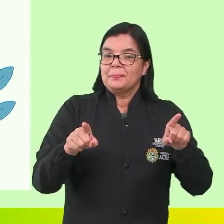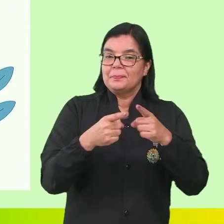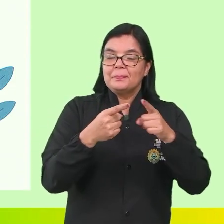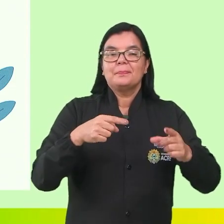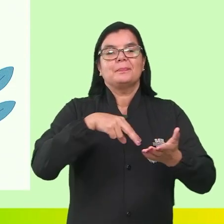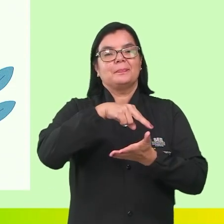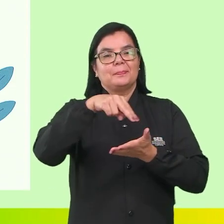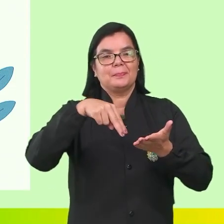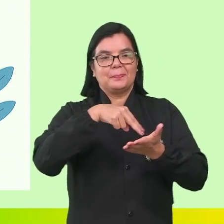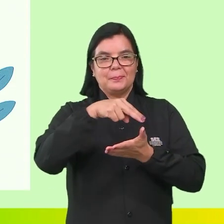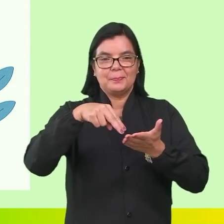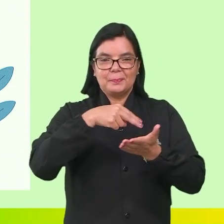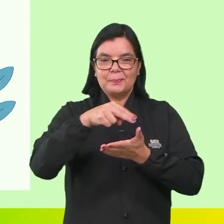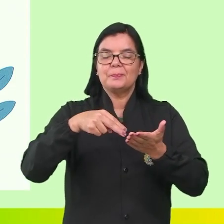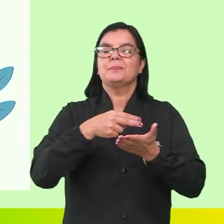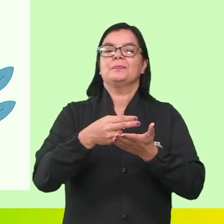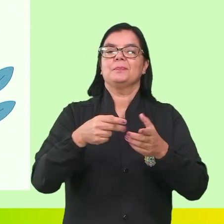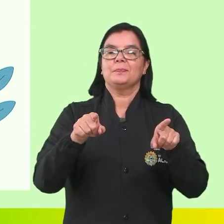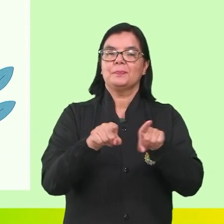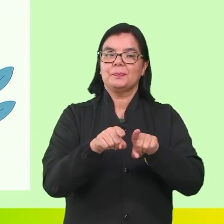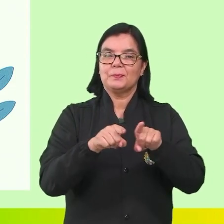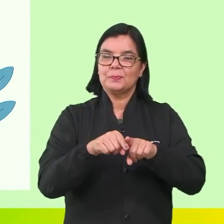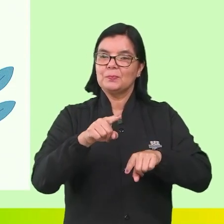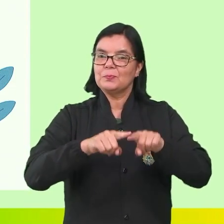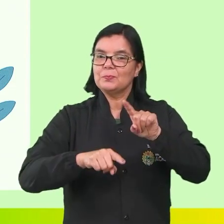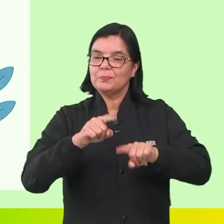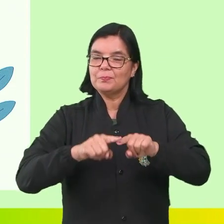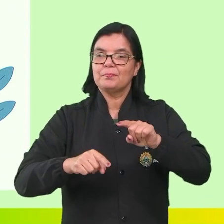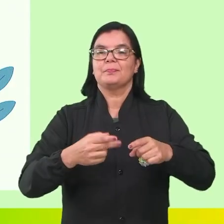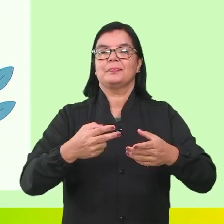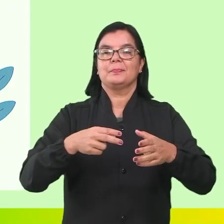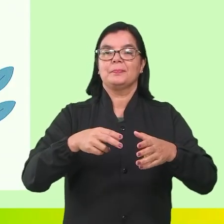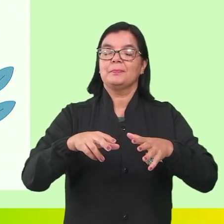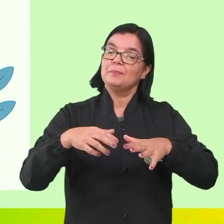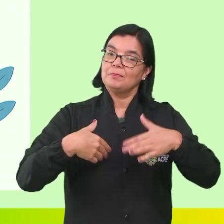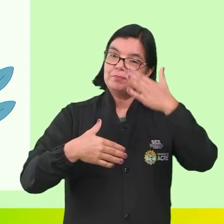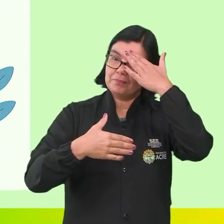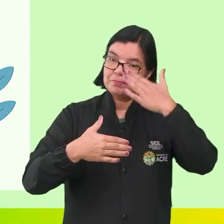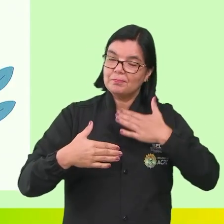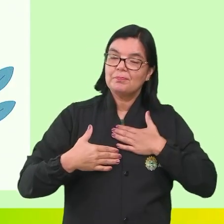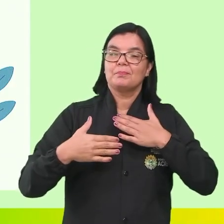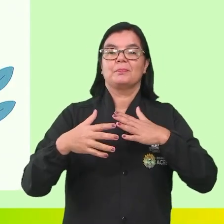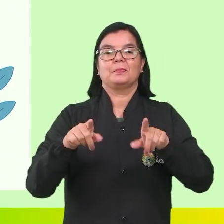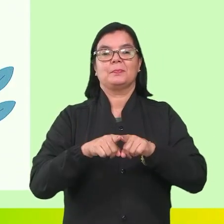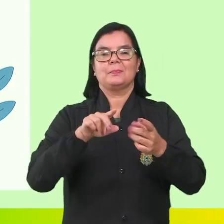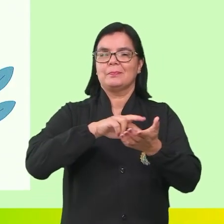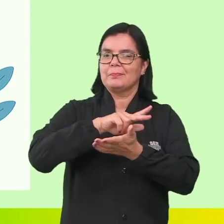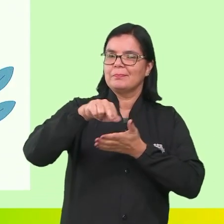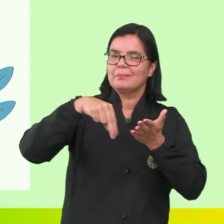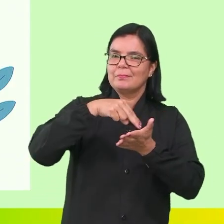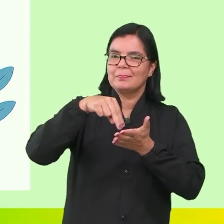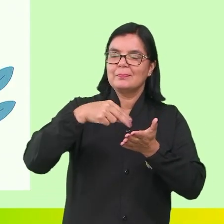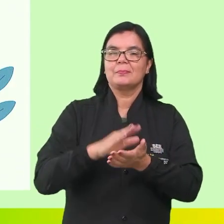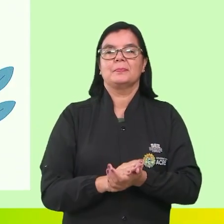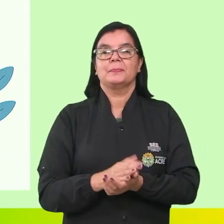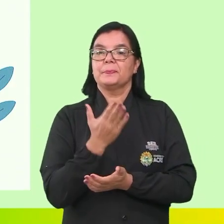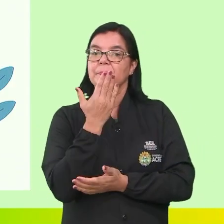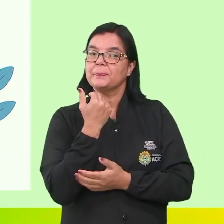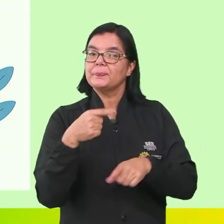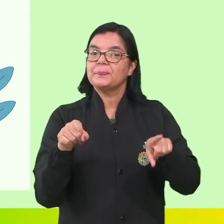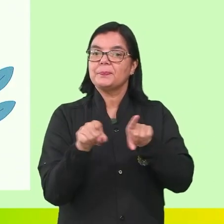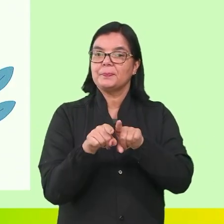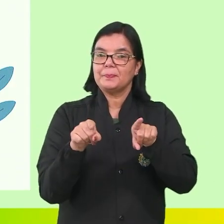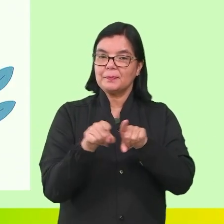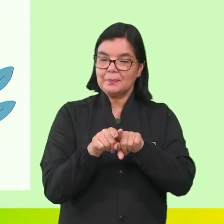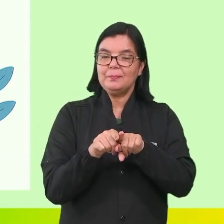e na dança, com instrumentos de percussão, movimentos rituais, diversos tipos de dança. Na culinária